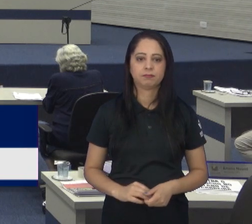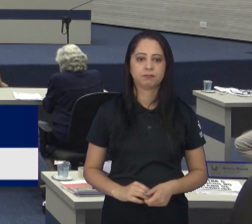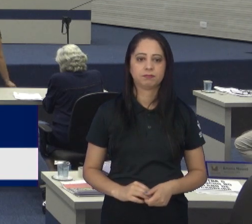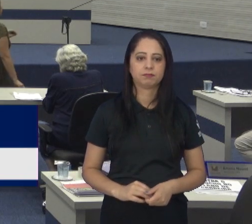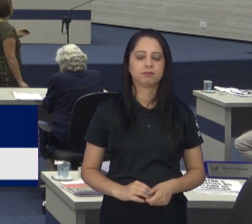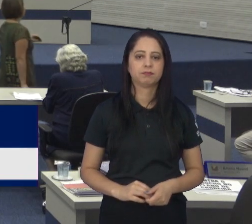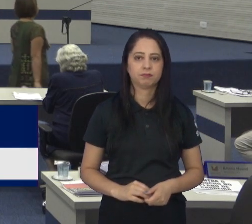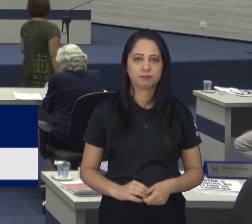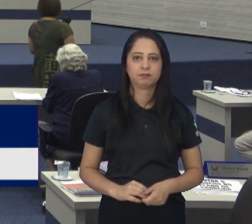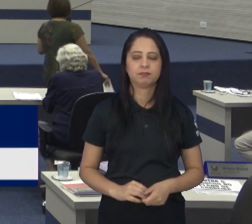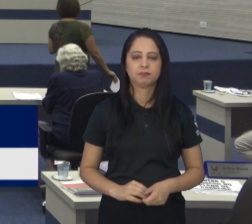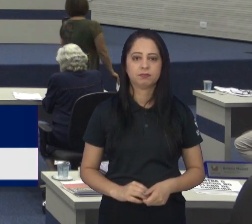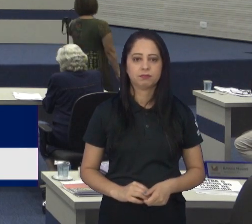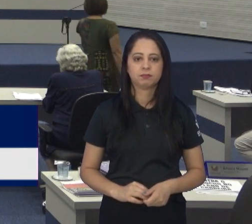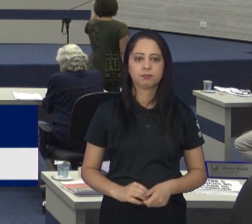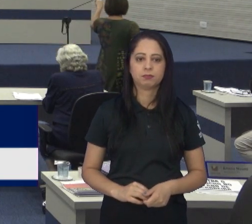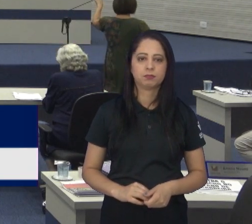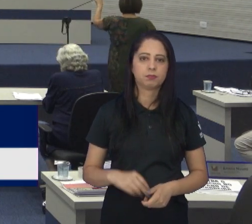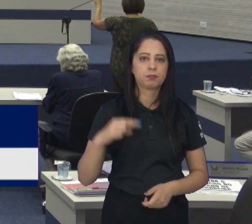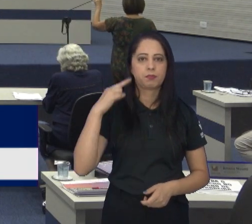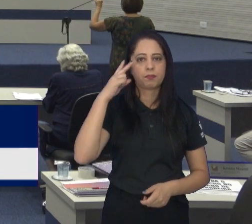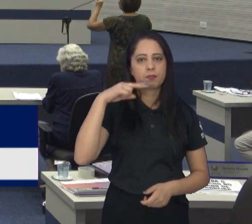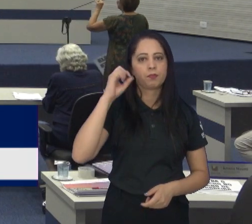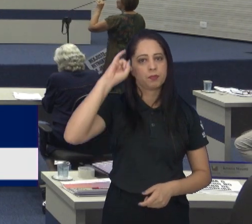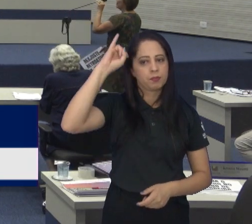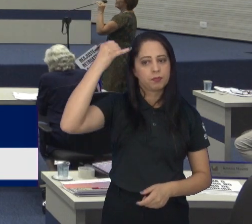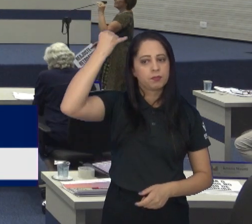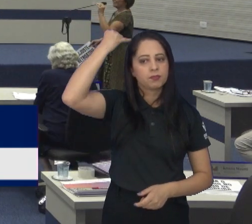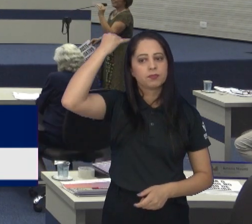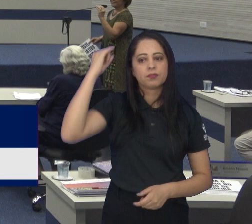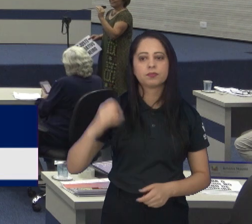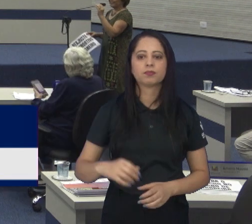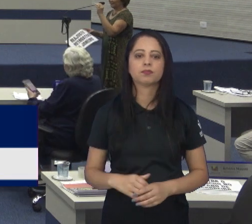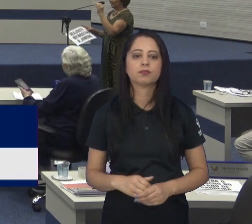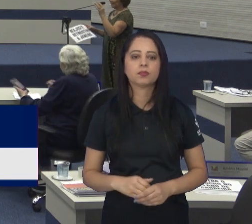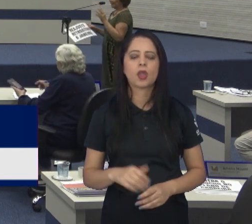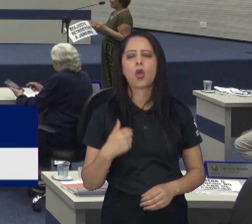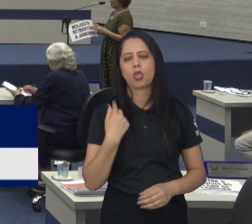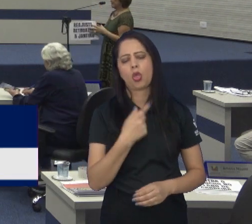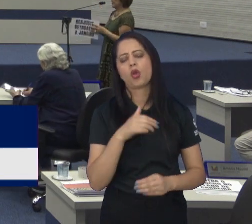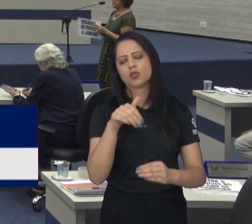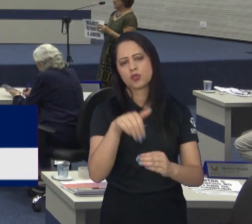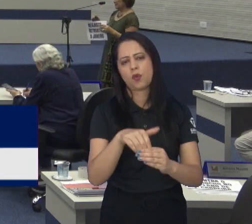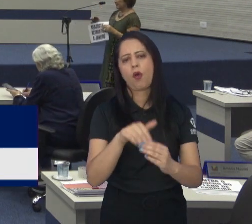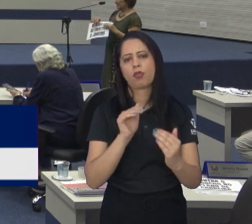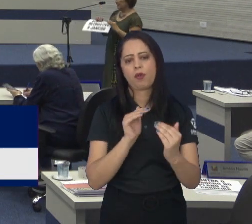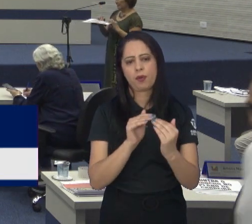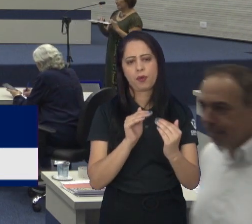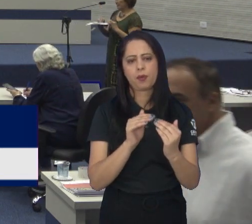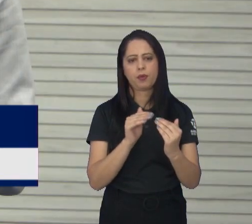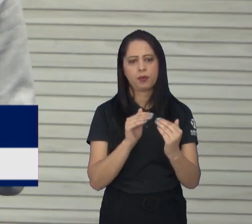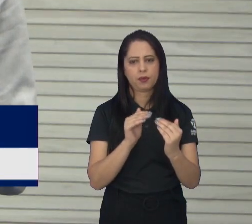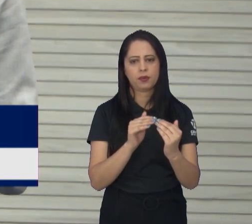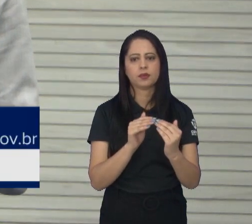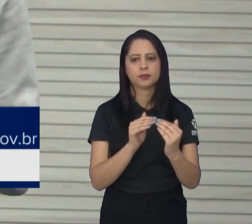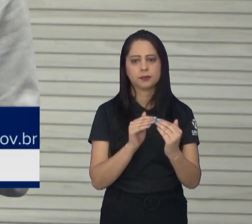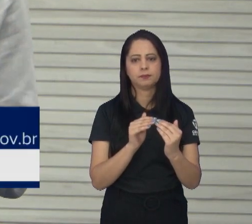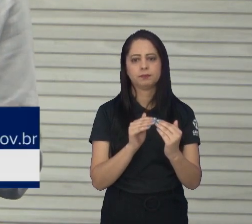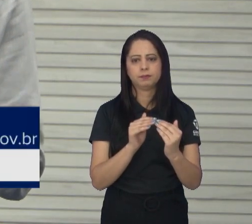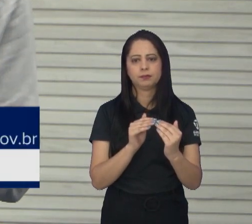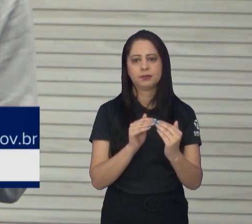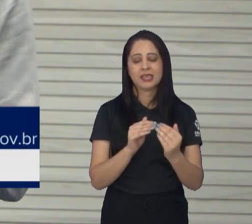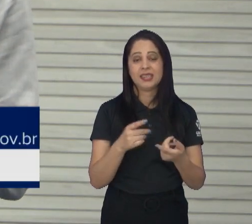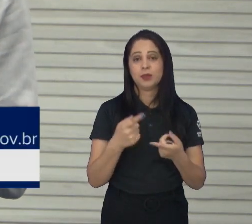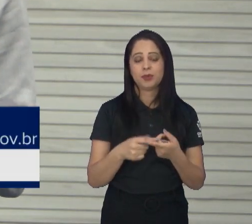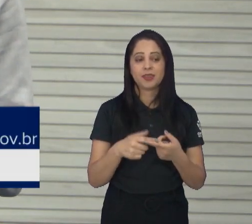Justificativa de votação, vereador Dr. José Cláudio. Votamos favorável, presidente, porque não